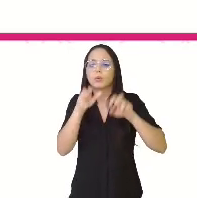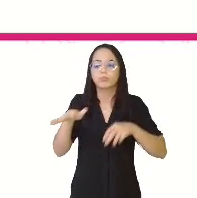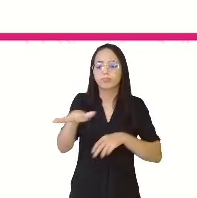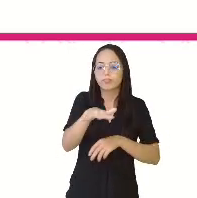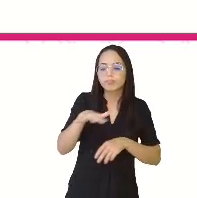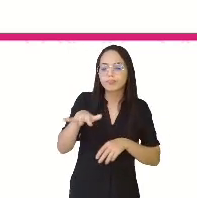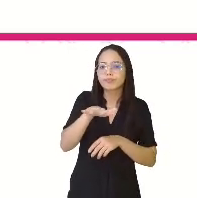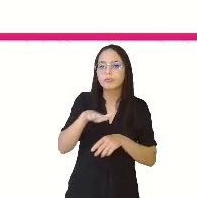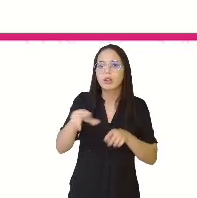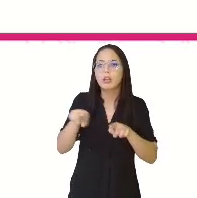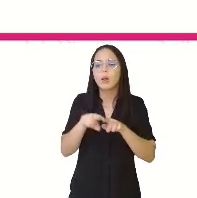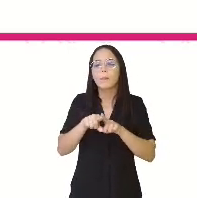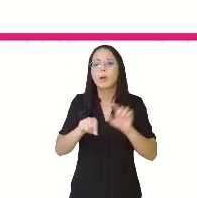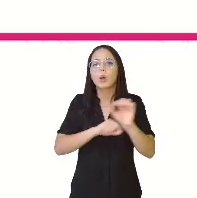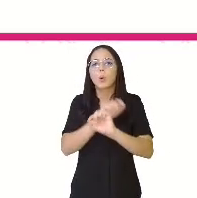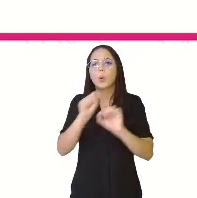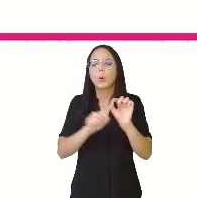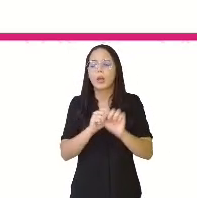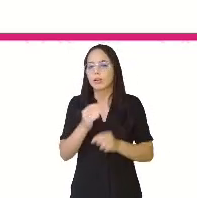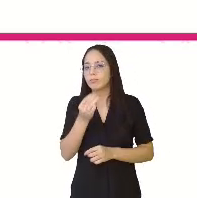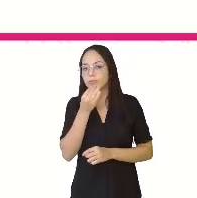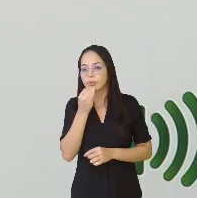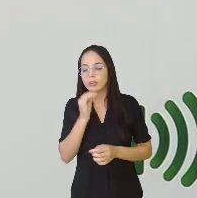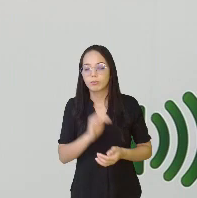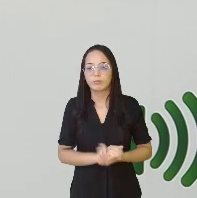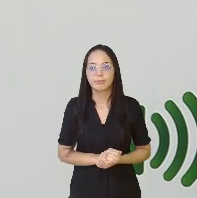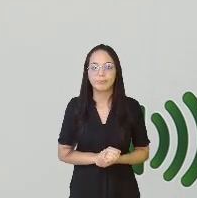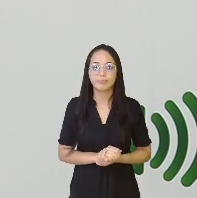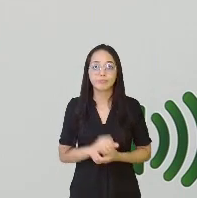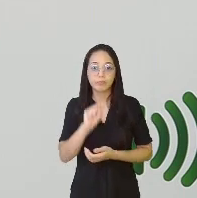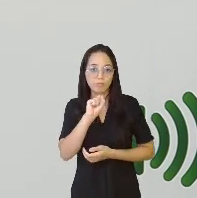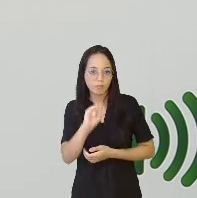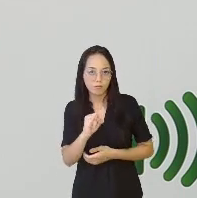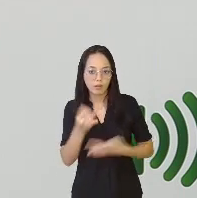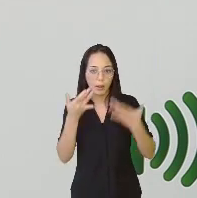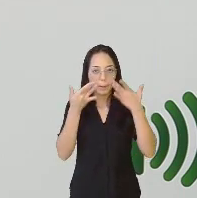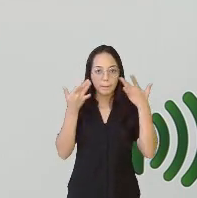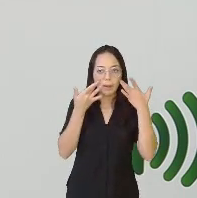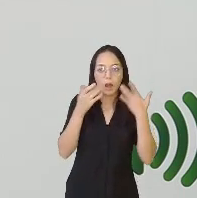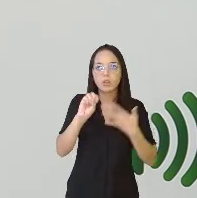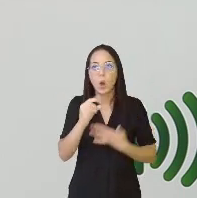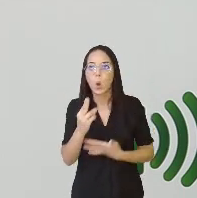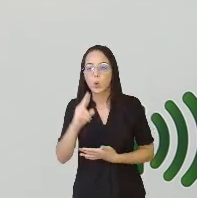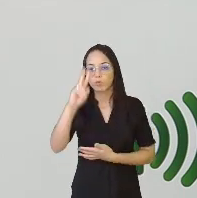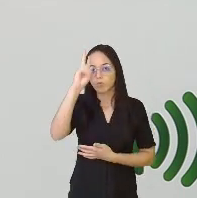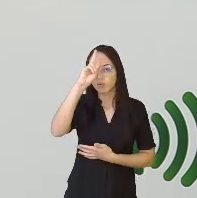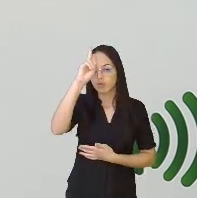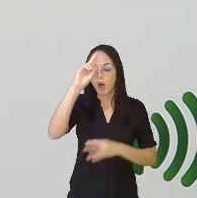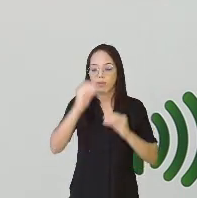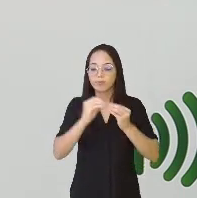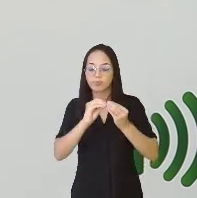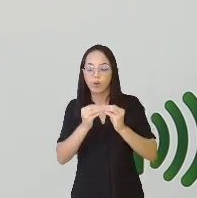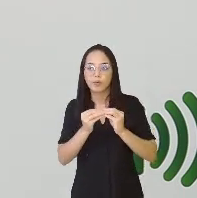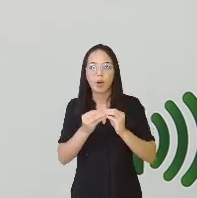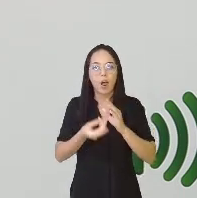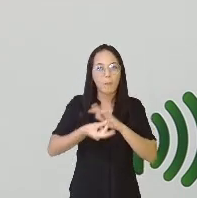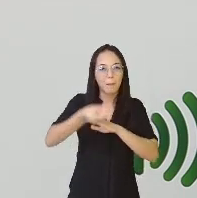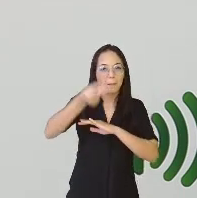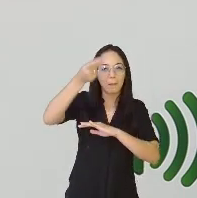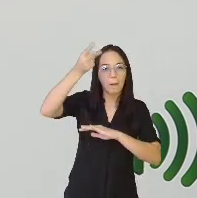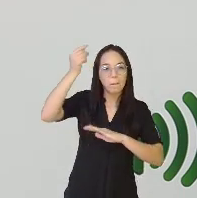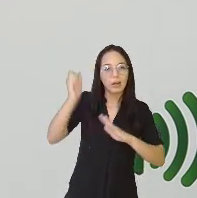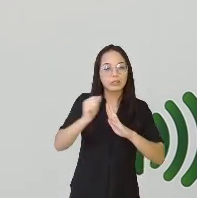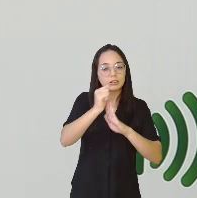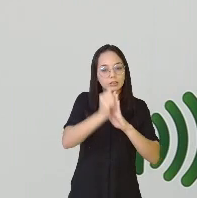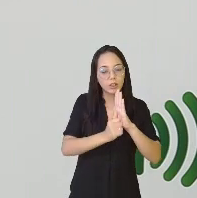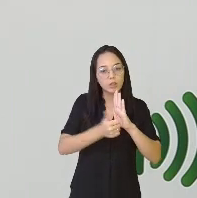e guarda-roupa das personagens. Imagine, se a peça ou a história, ali a novela, vai se passar no século XIX,